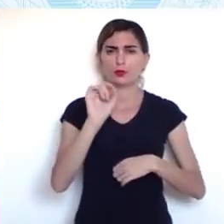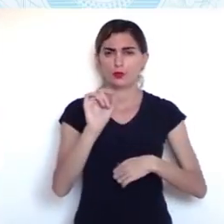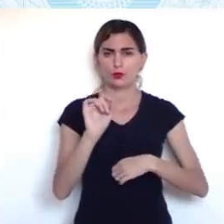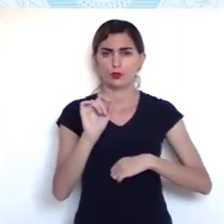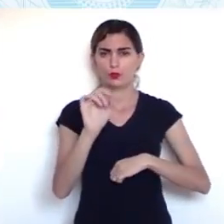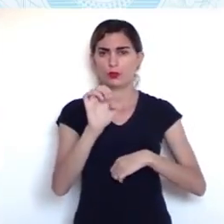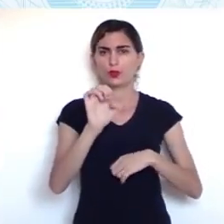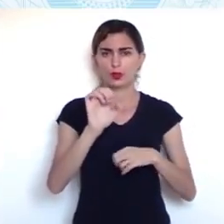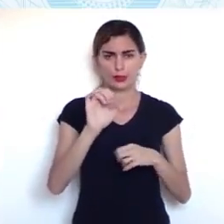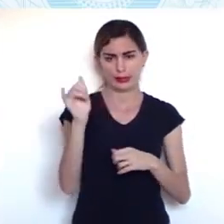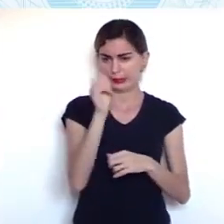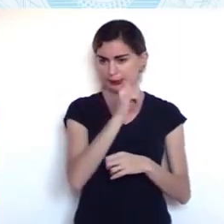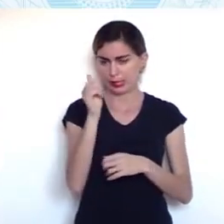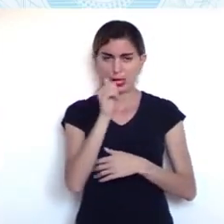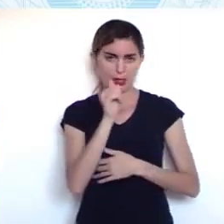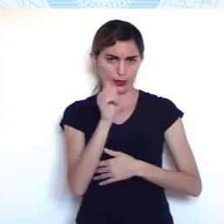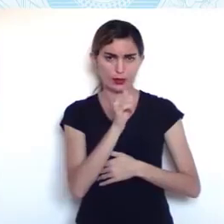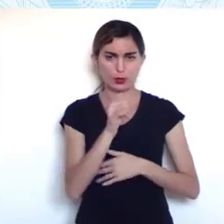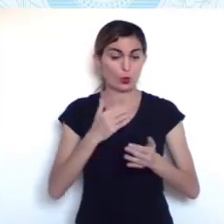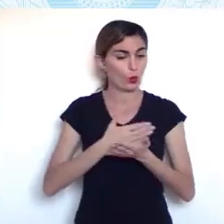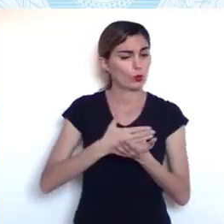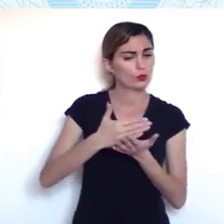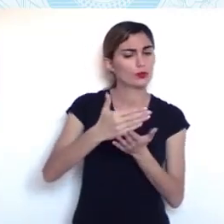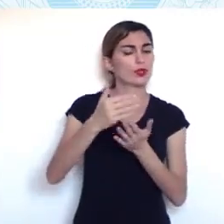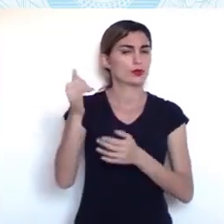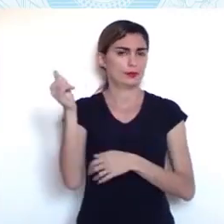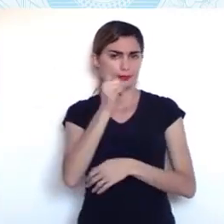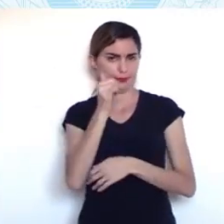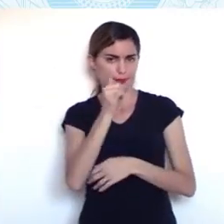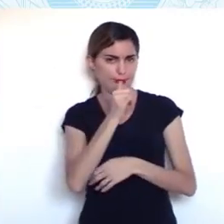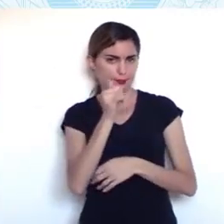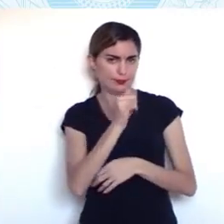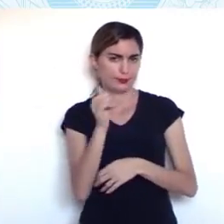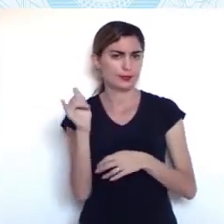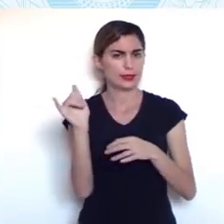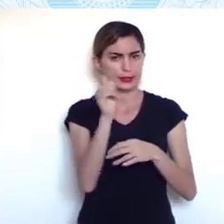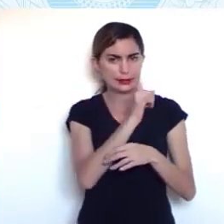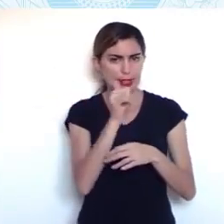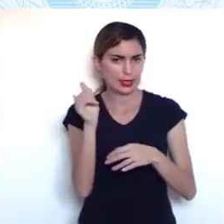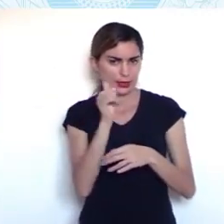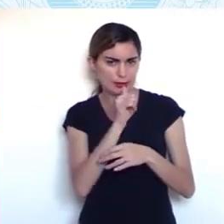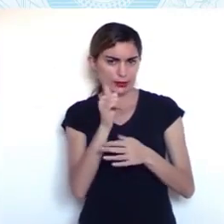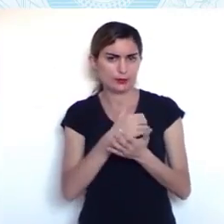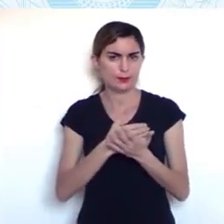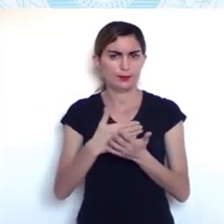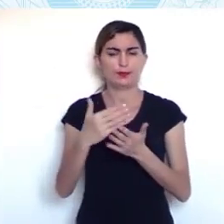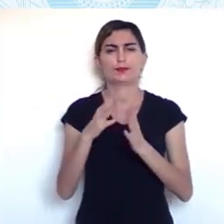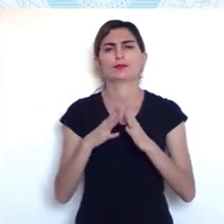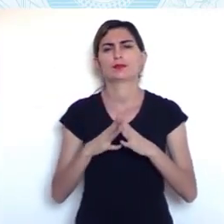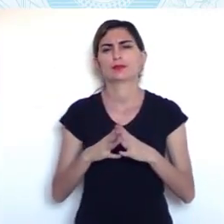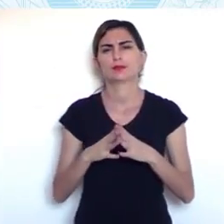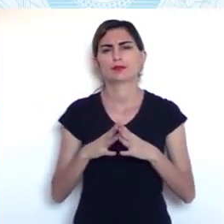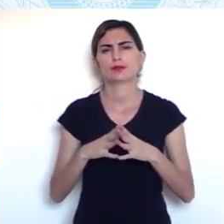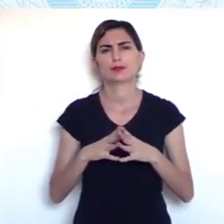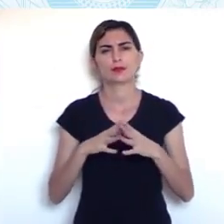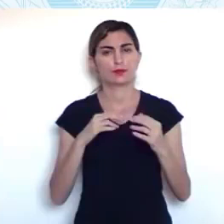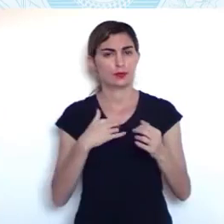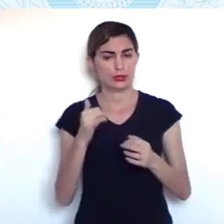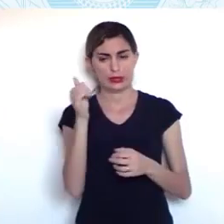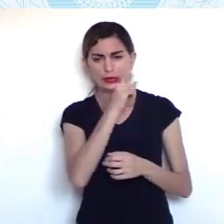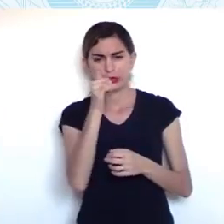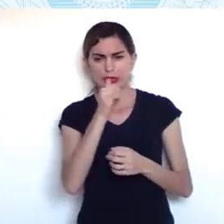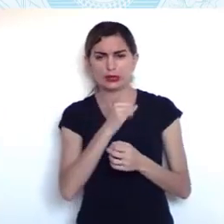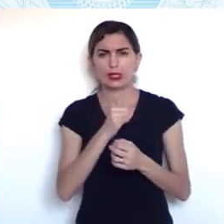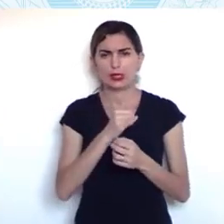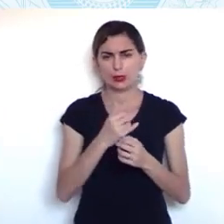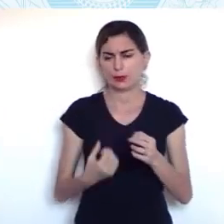primeiramente, pela Itália. É o berço do Renascimento, Itália.